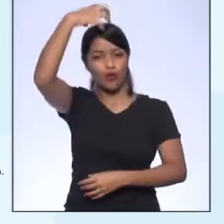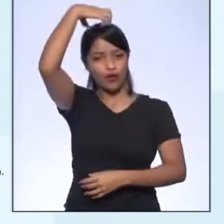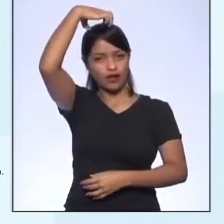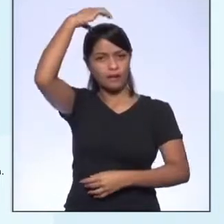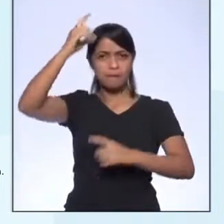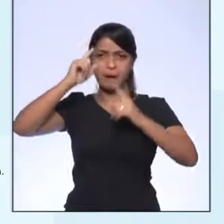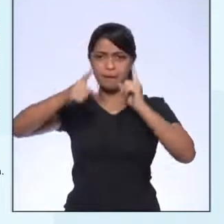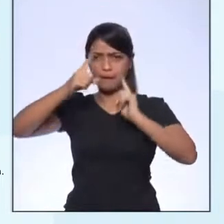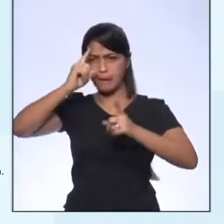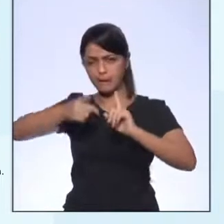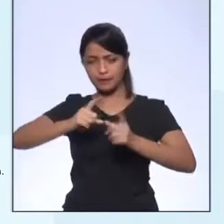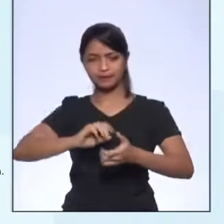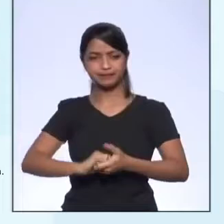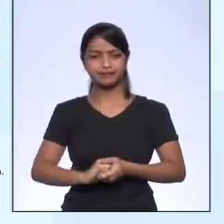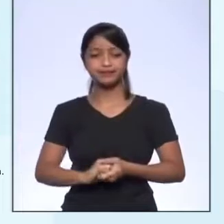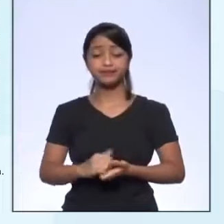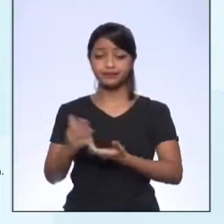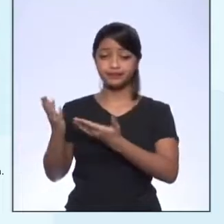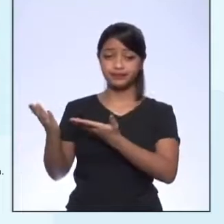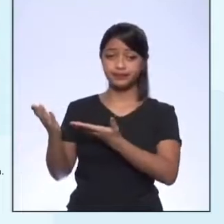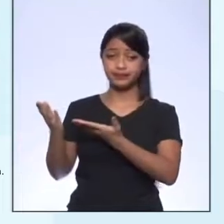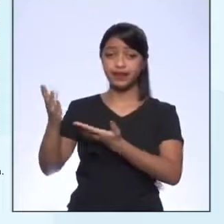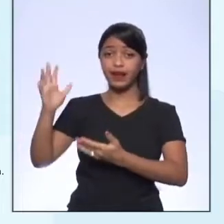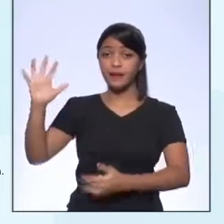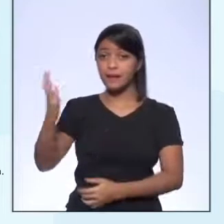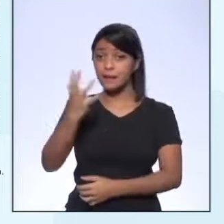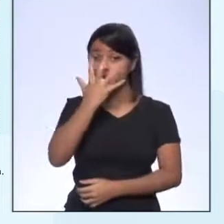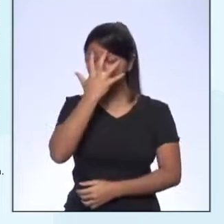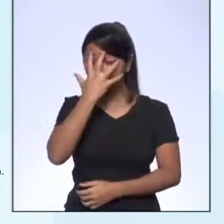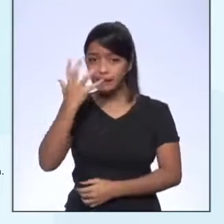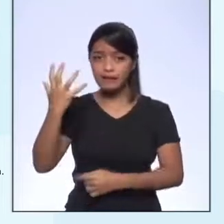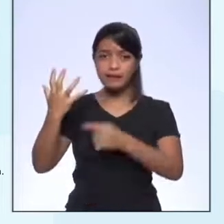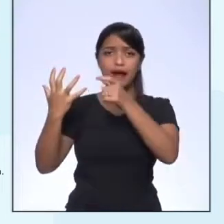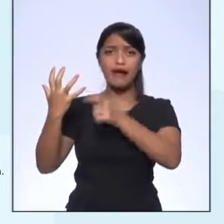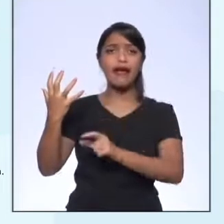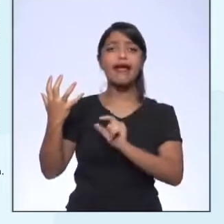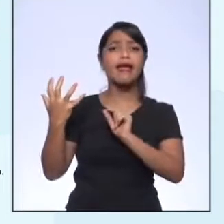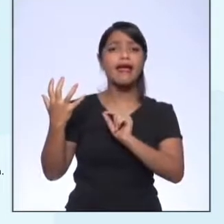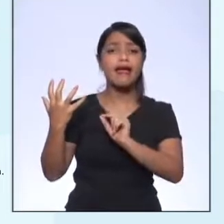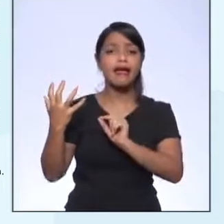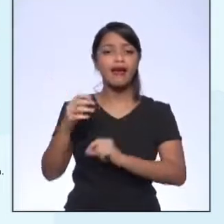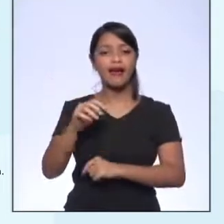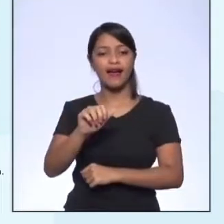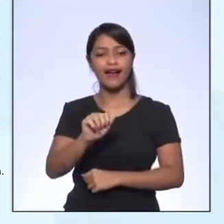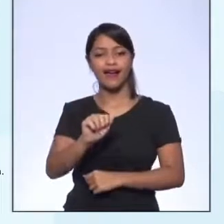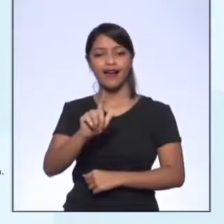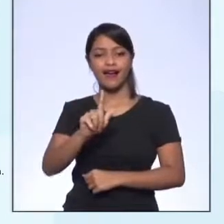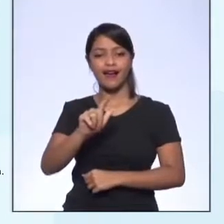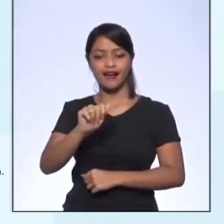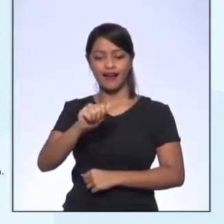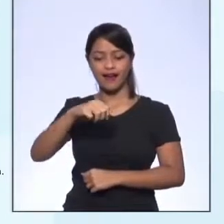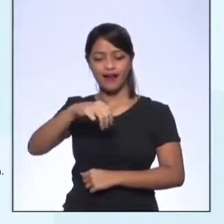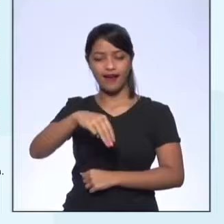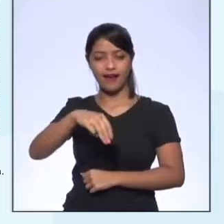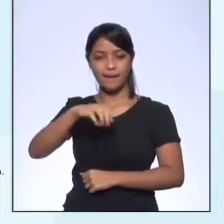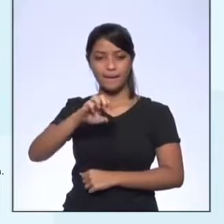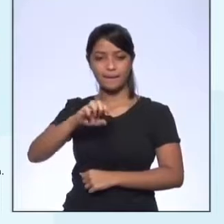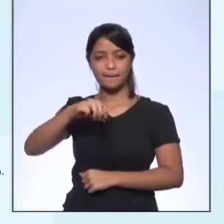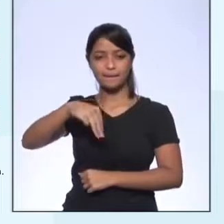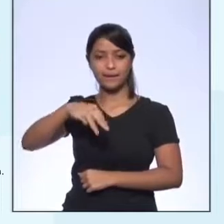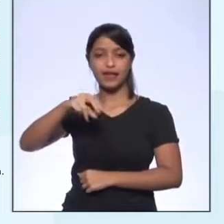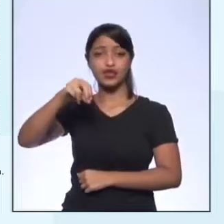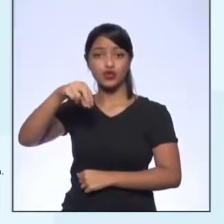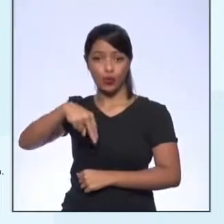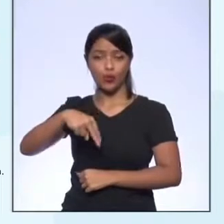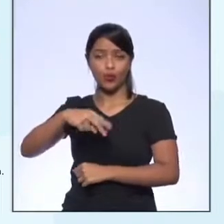Ao lado nós temos a máscara de Agamenon, que é um artefato descoberto em Micenas, na